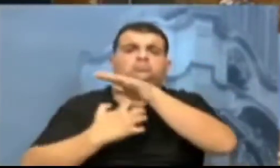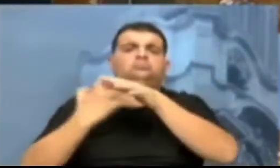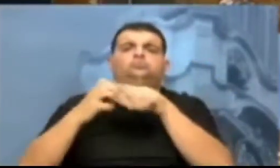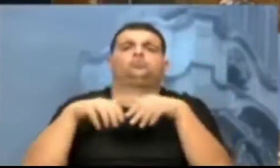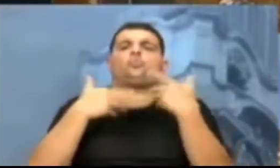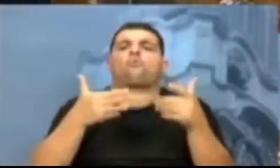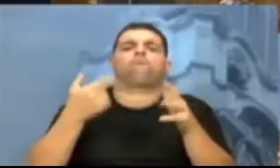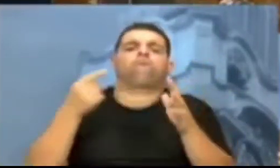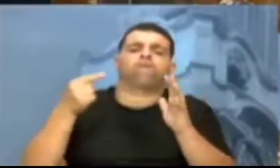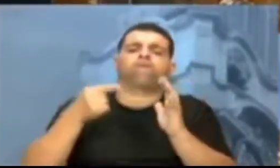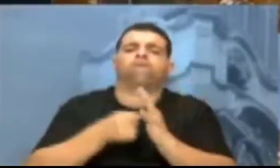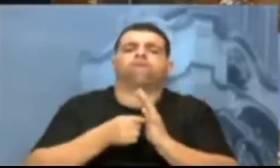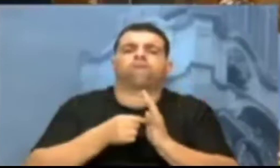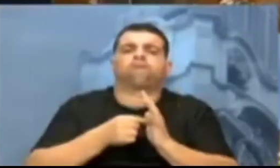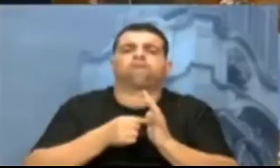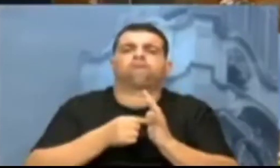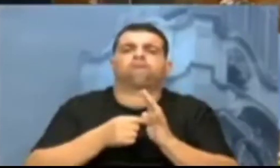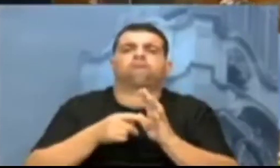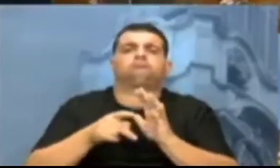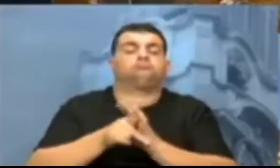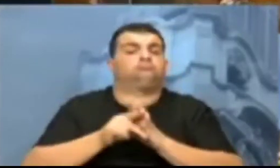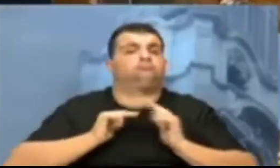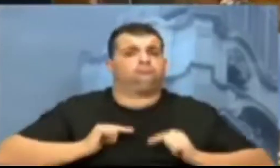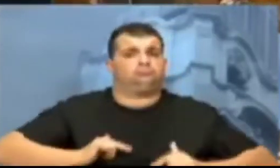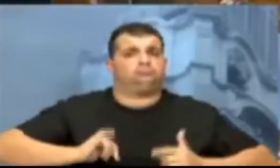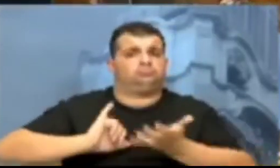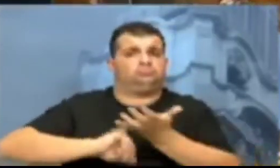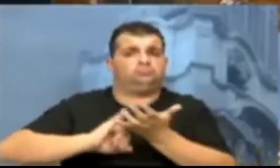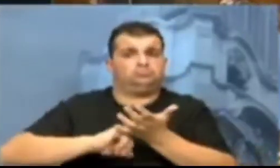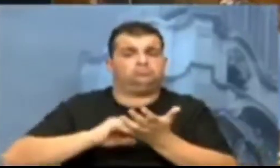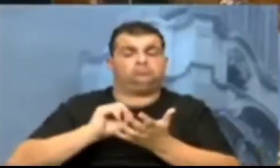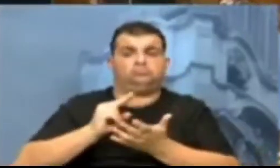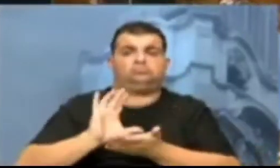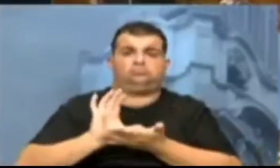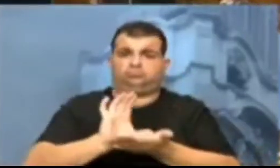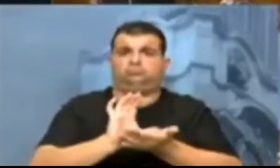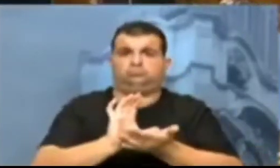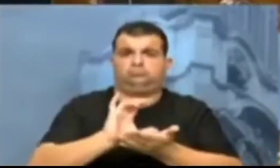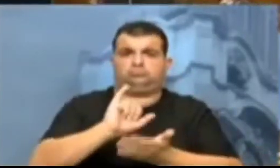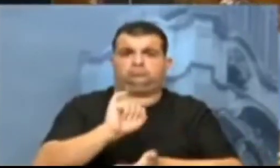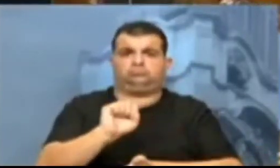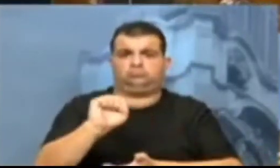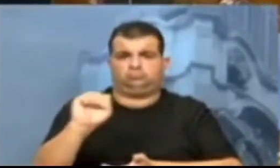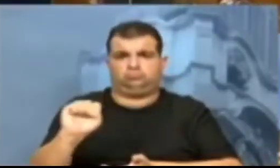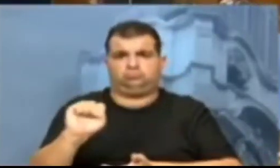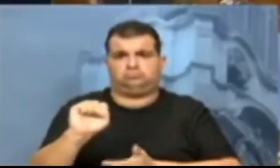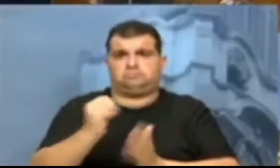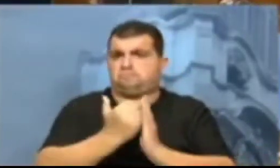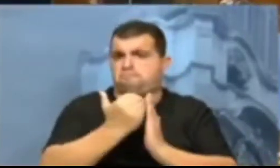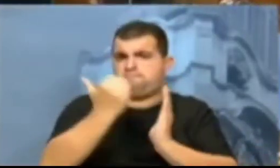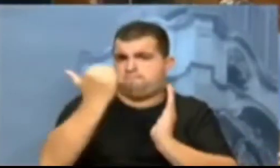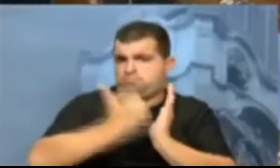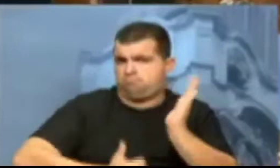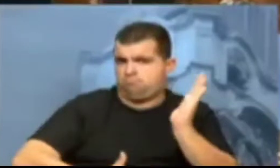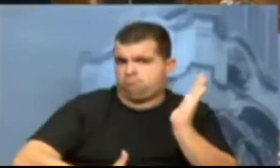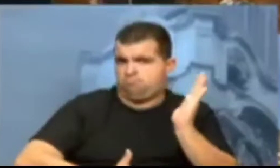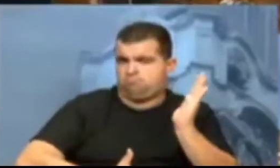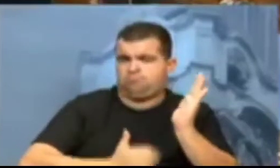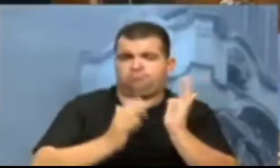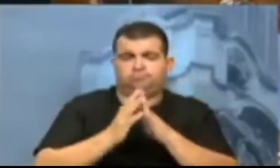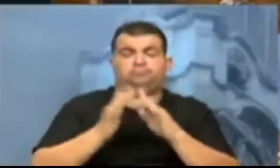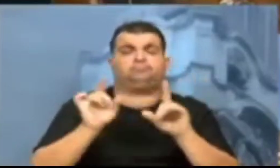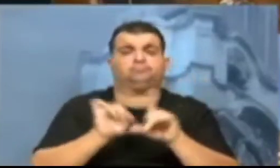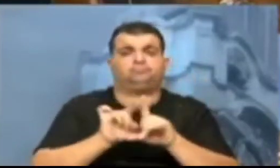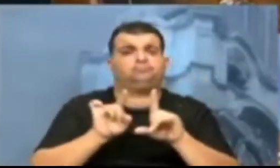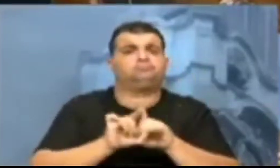serão direcionadas essas isenções ou esse abatimento do ISS, e, ao mesmo tempo, temos